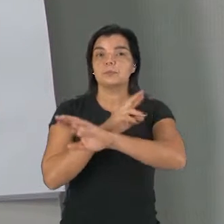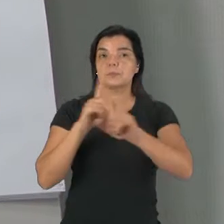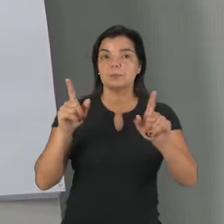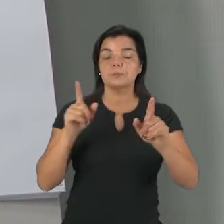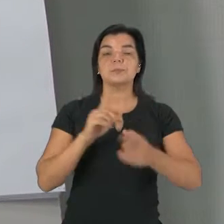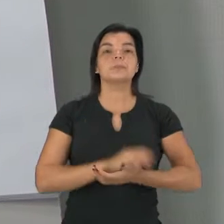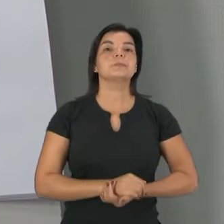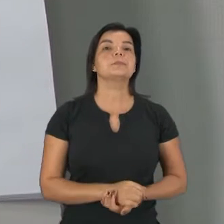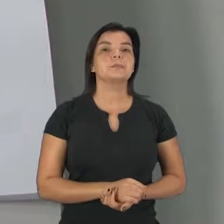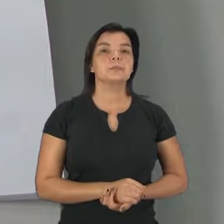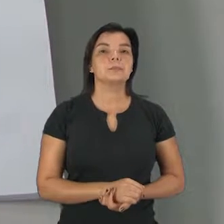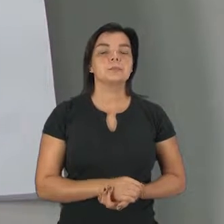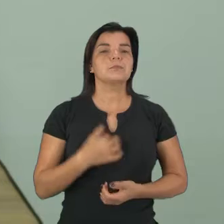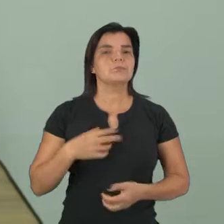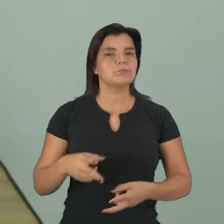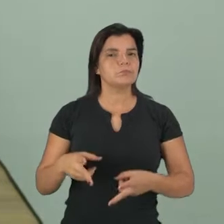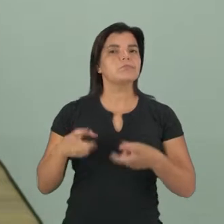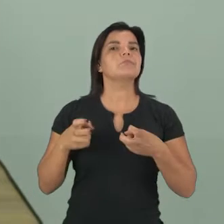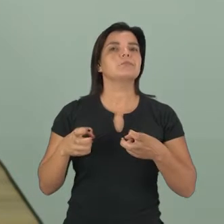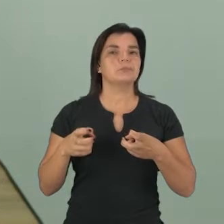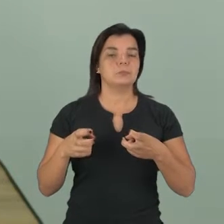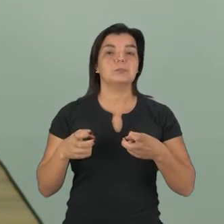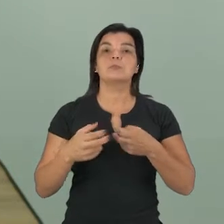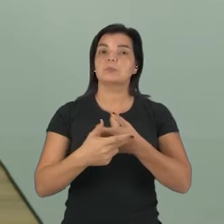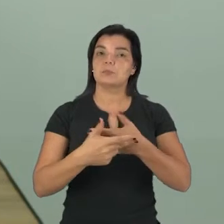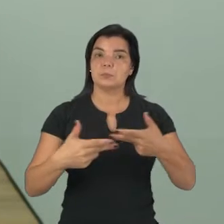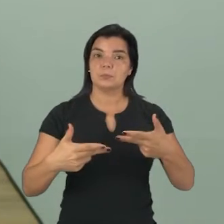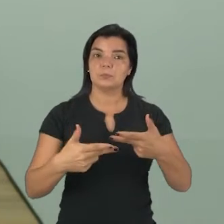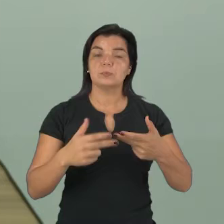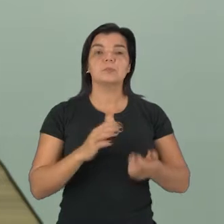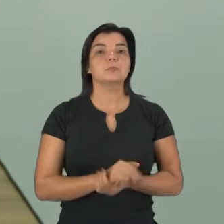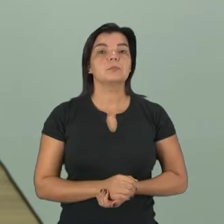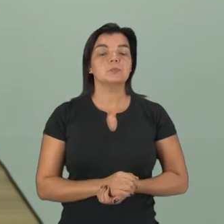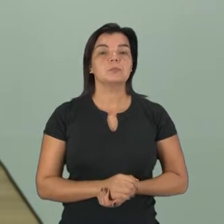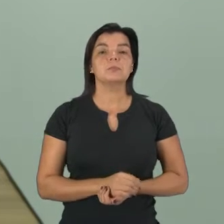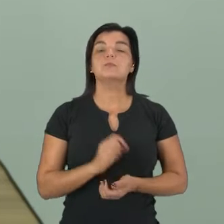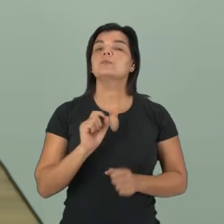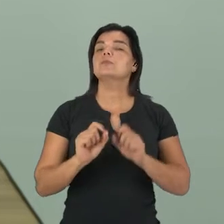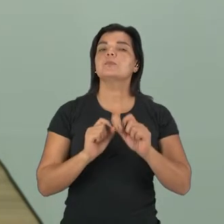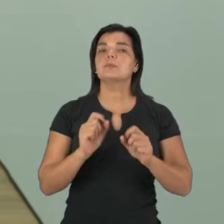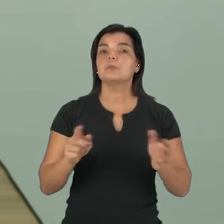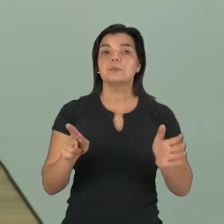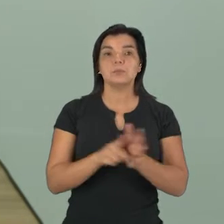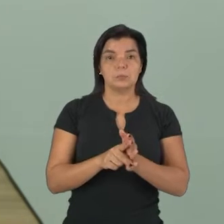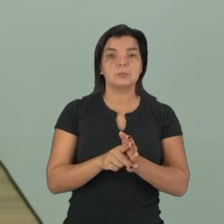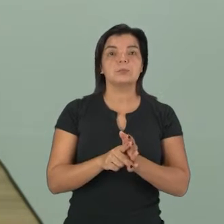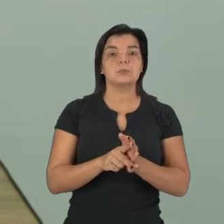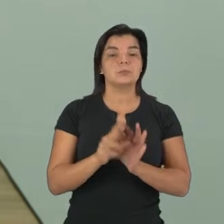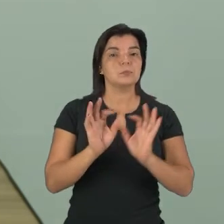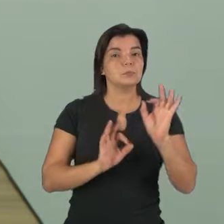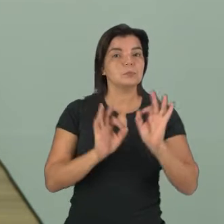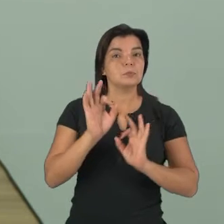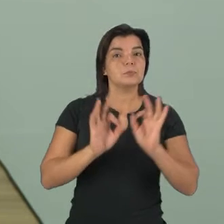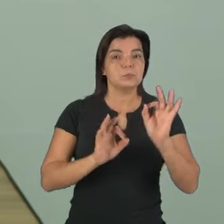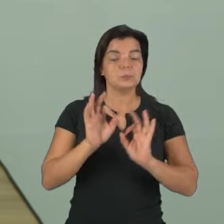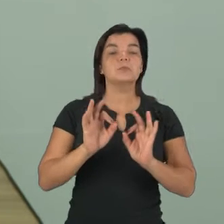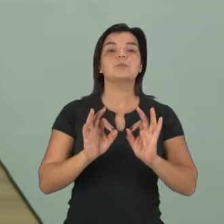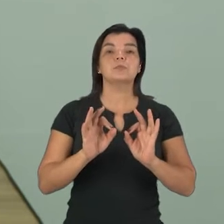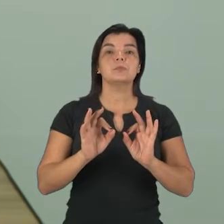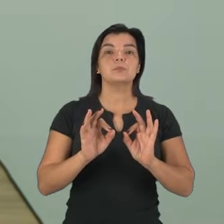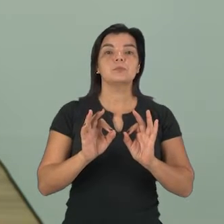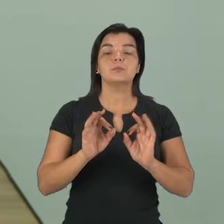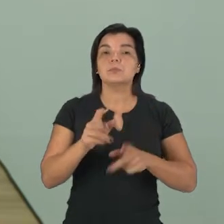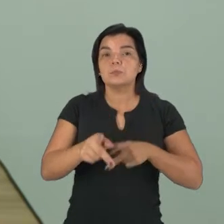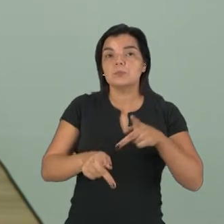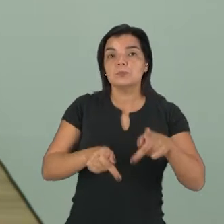diferente. Percebemos muitas coisas. Isso faz parte da nossa formação, da formação do